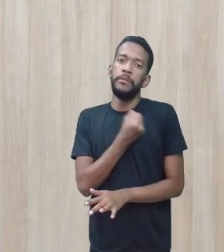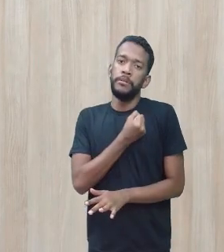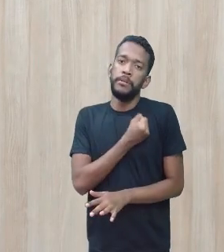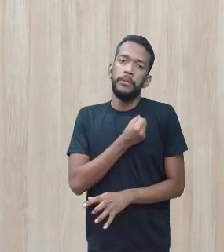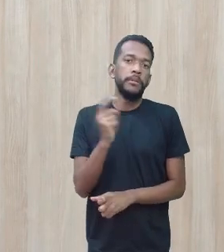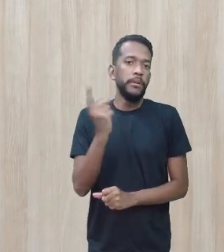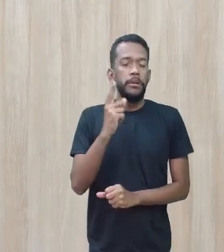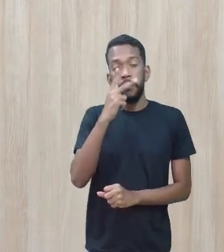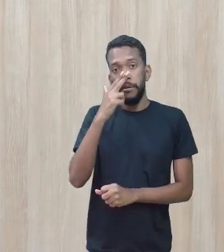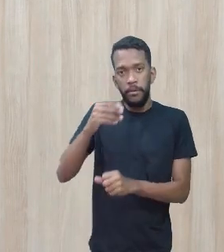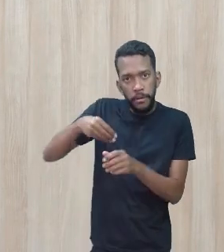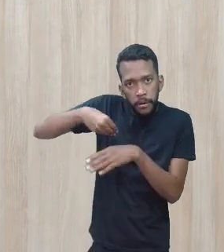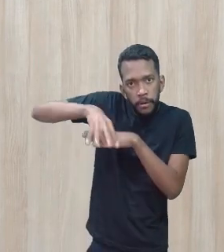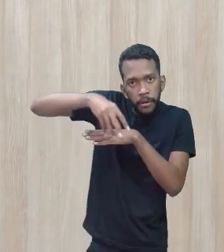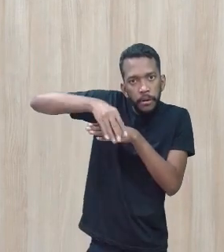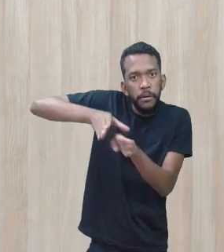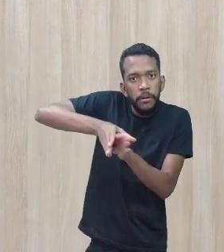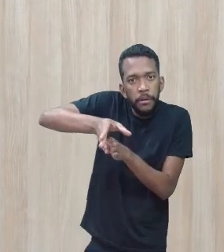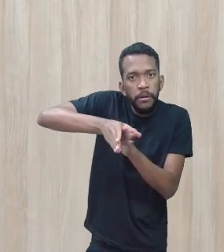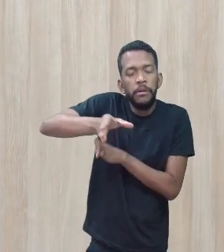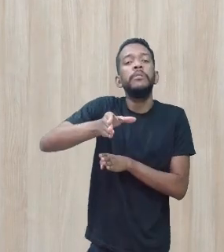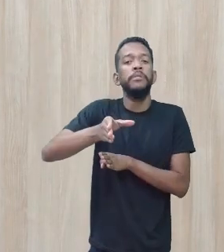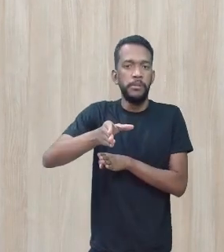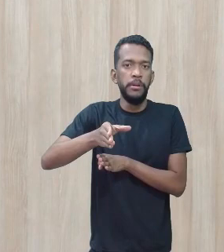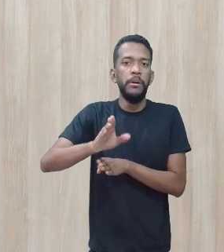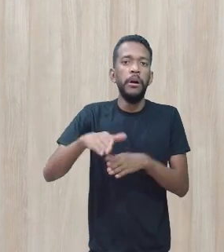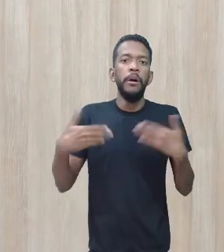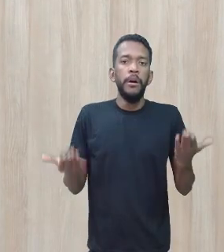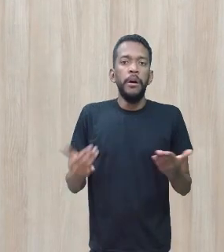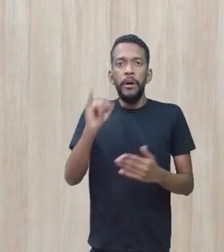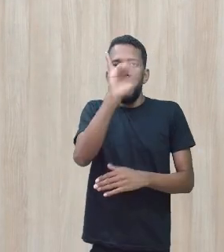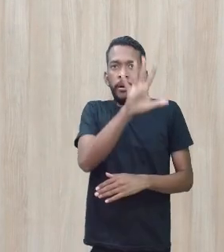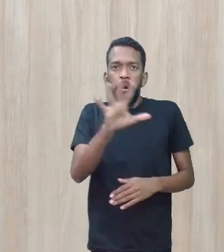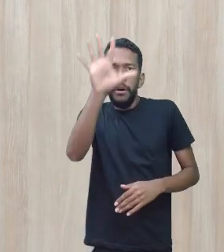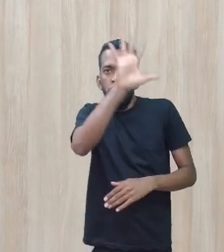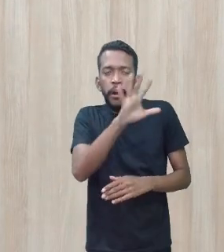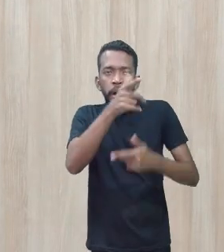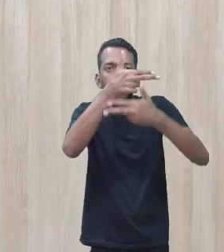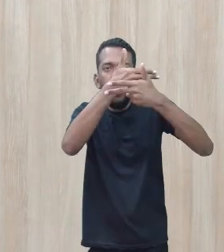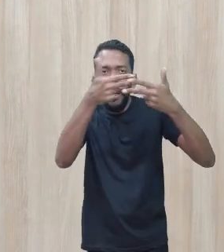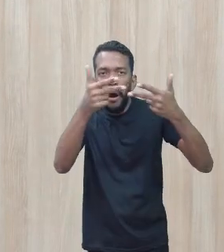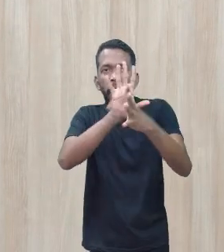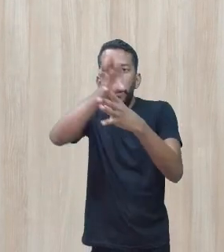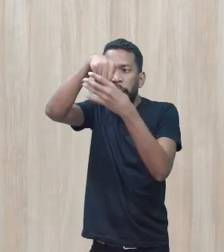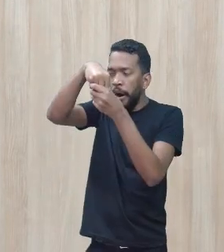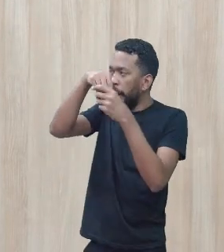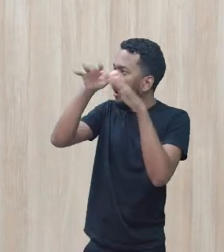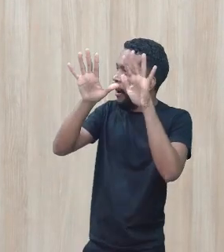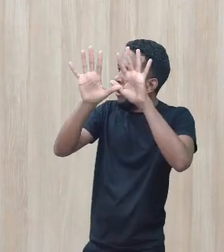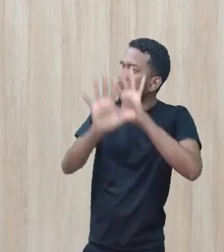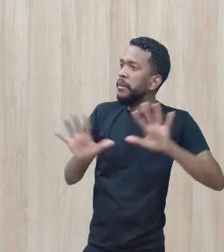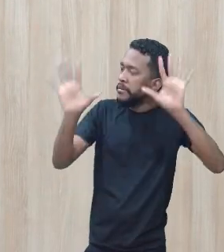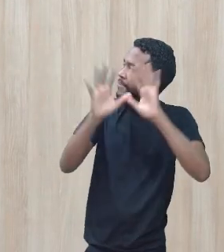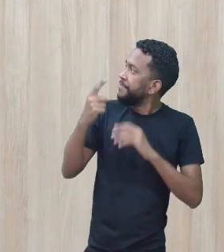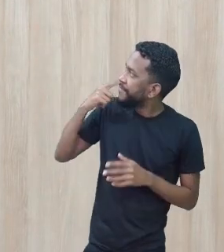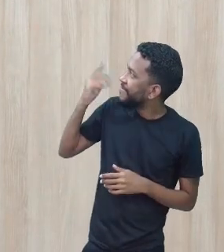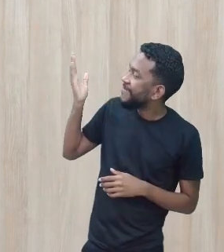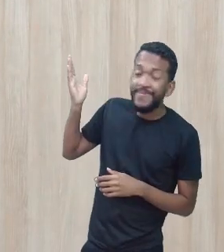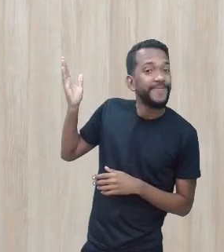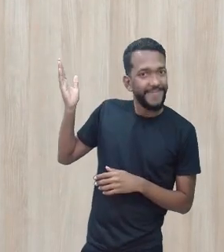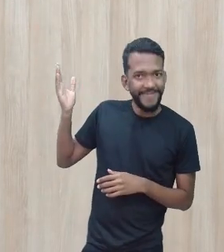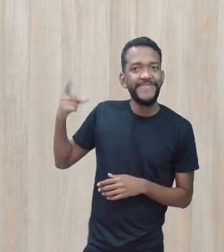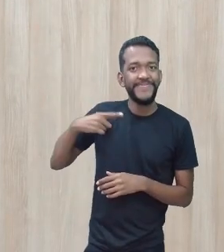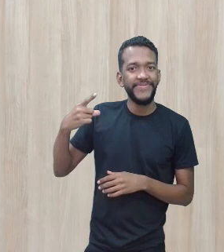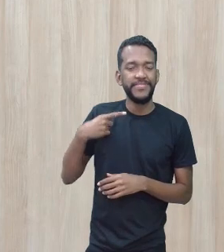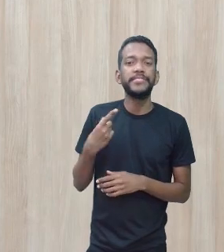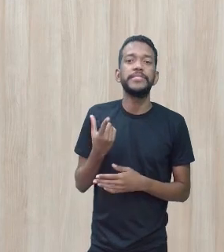de orientação. Então, o elemento visual, o elemento gráfico dessa informação, ele tem a necessidade